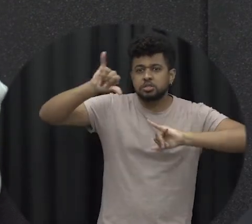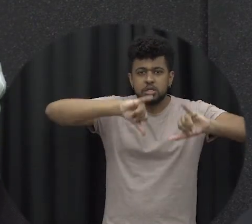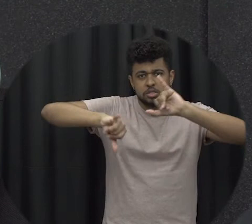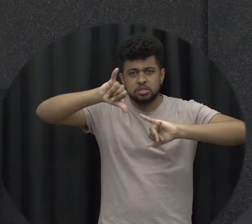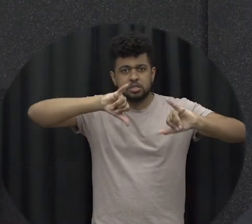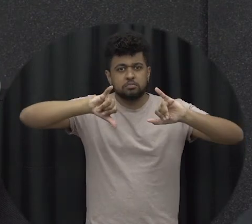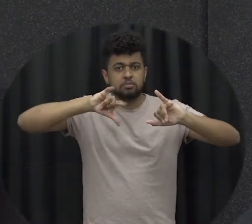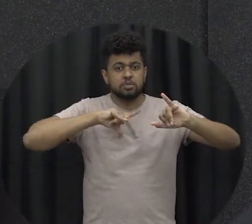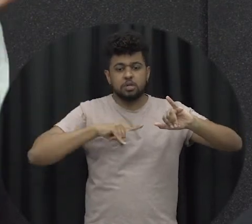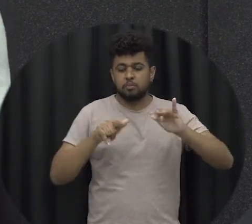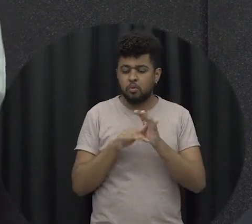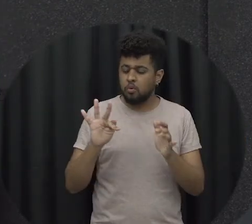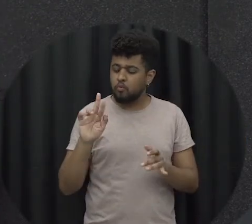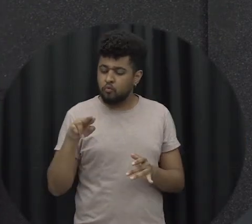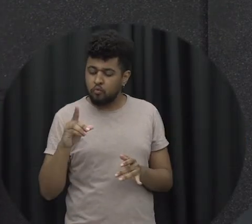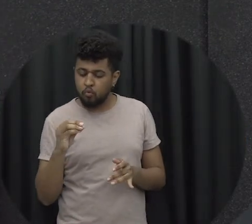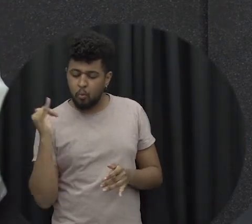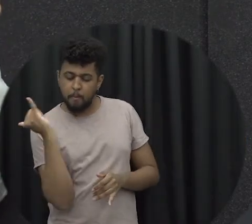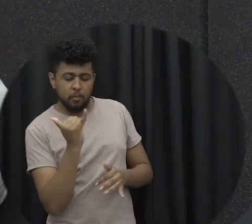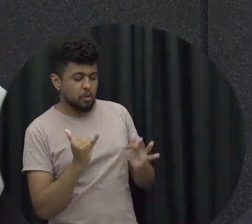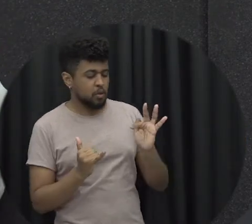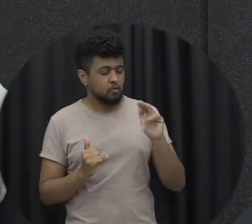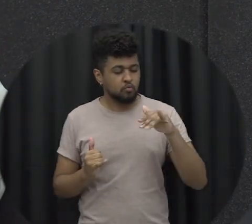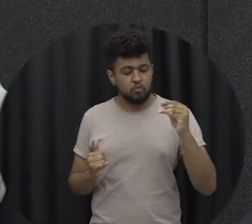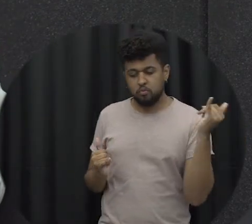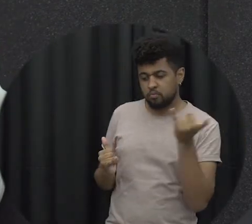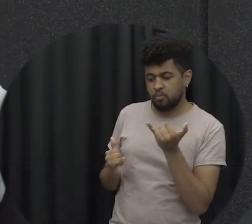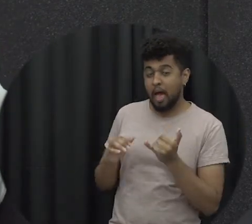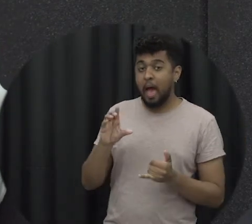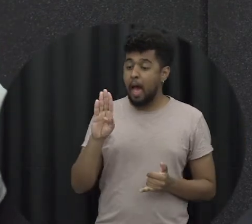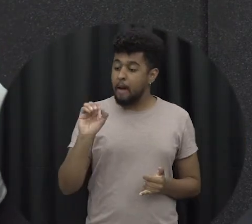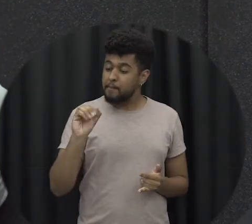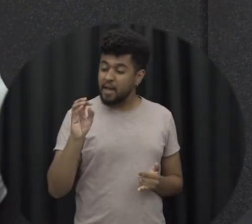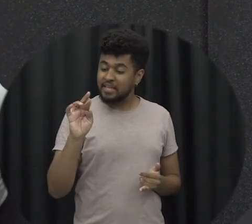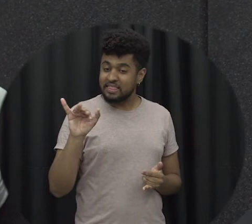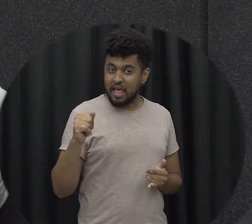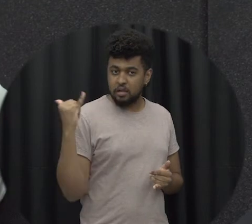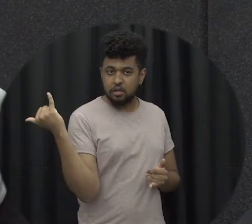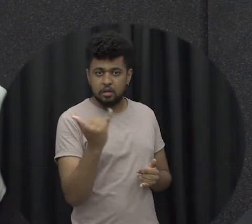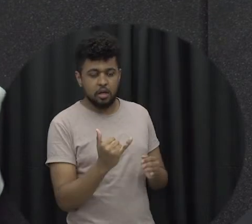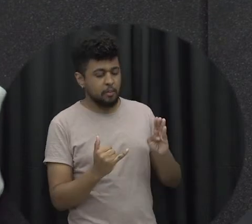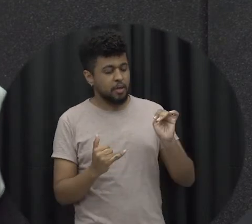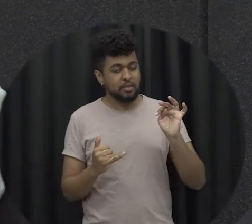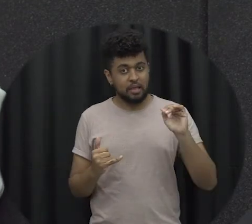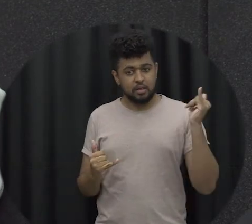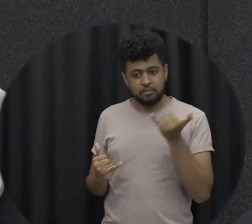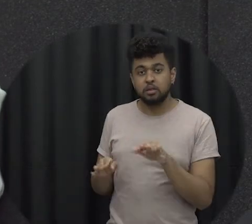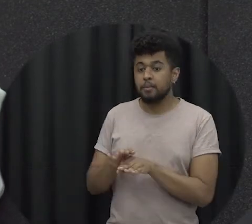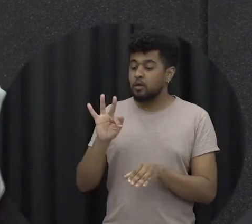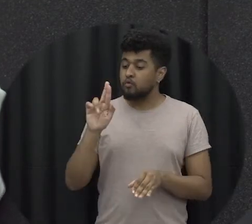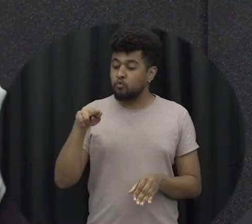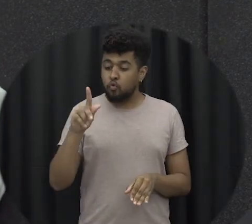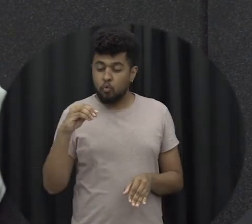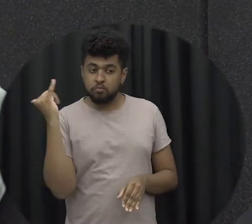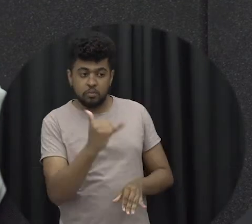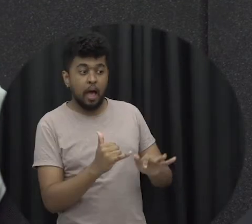de fungo para fungo, de bactéria para bactéria, e tem a sinalização de fungo para planta. É um processo